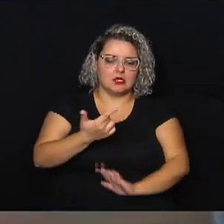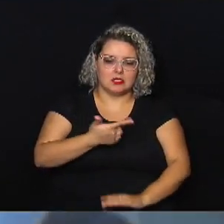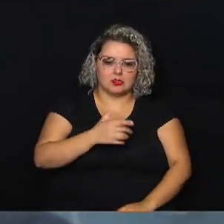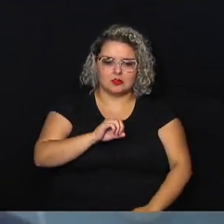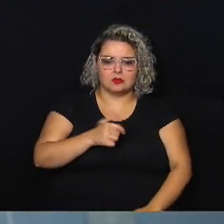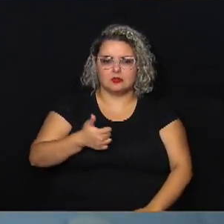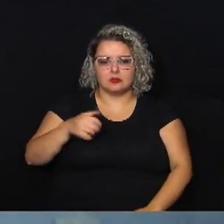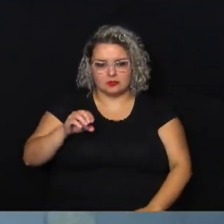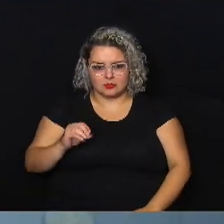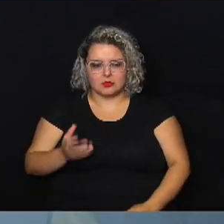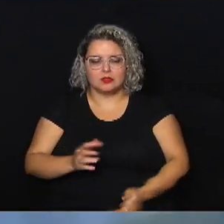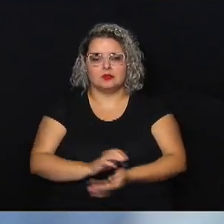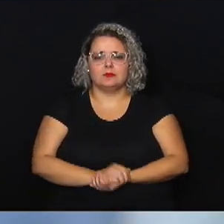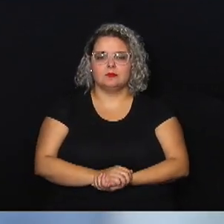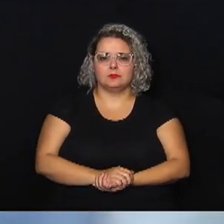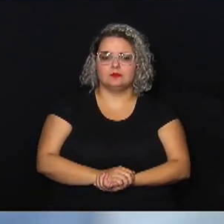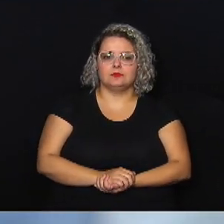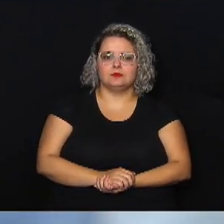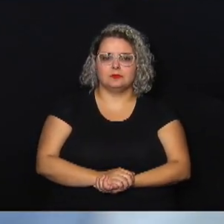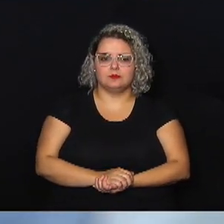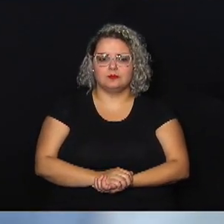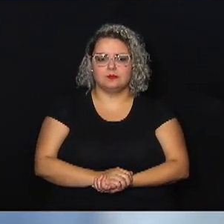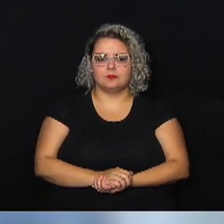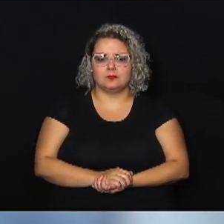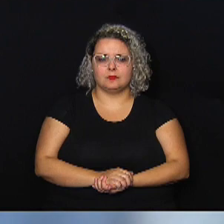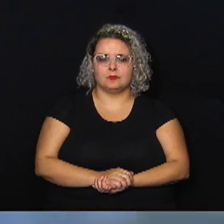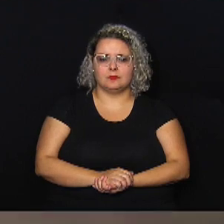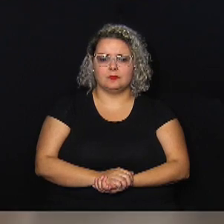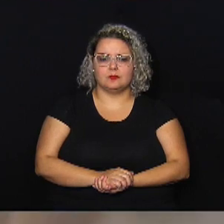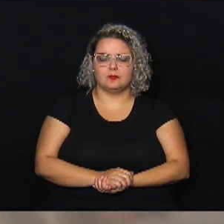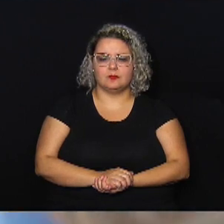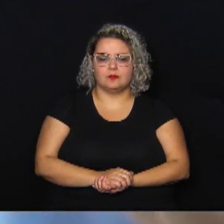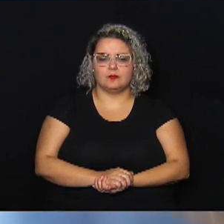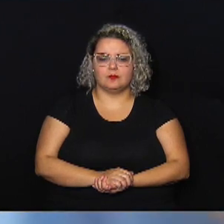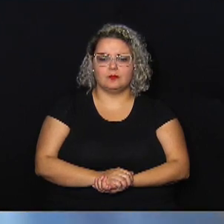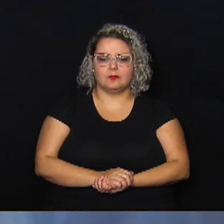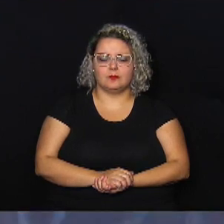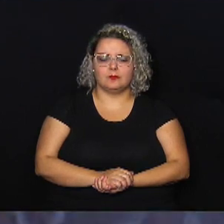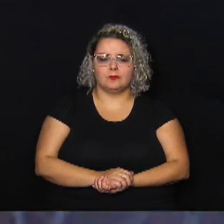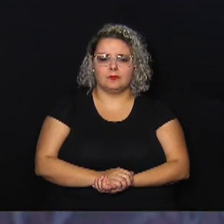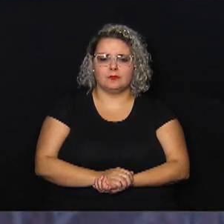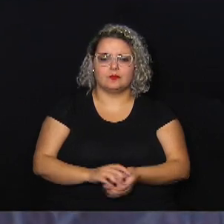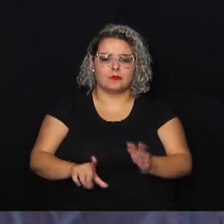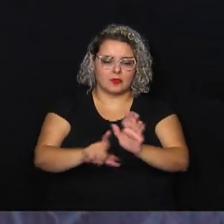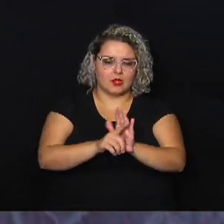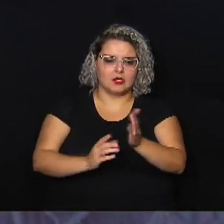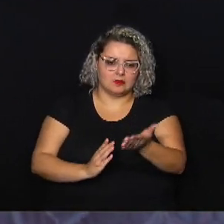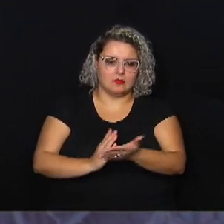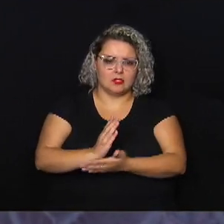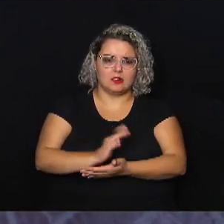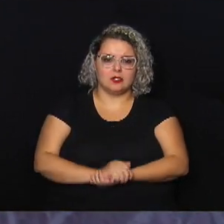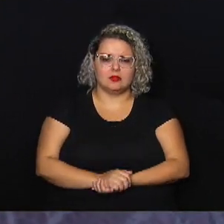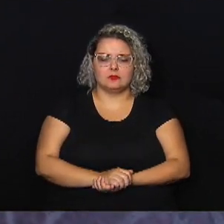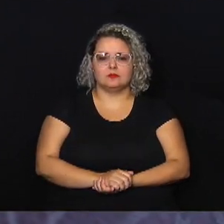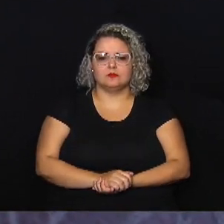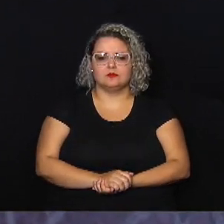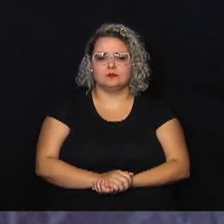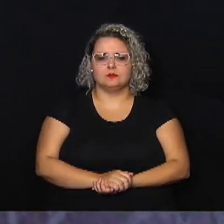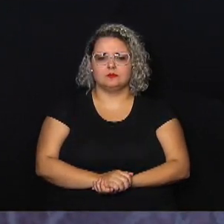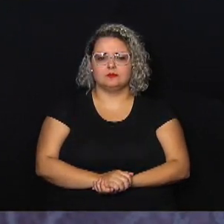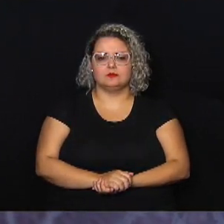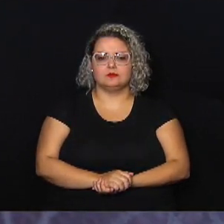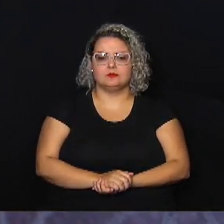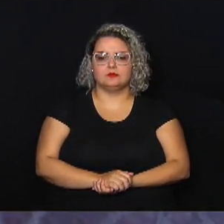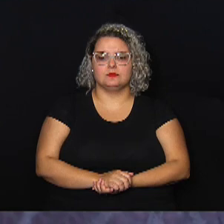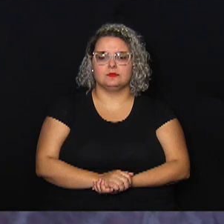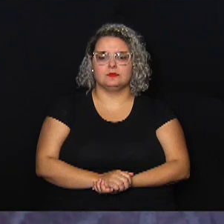do primeiro governo Lula, do segundo governo Lula, essa lei já foi aprovada. e ele foi sendo implementada, que é